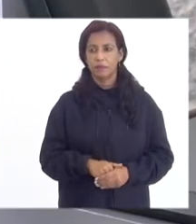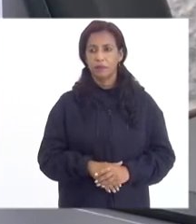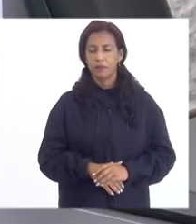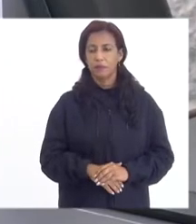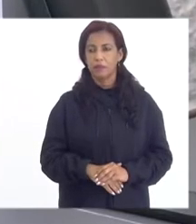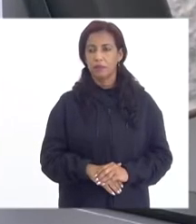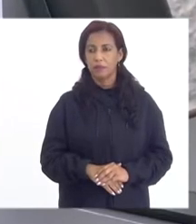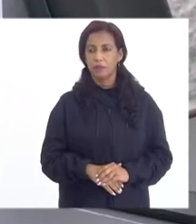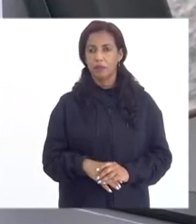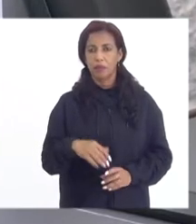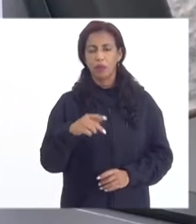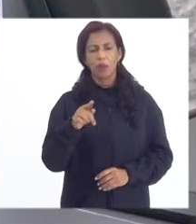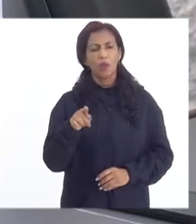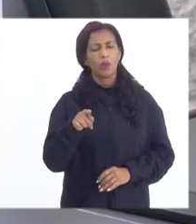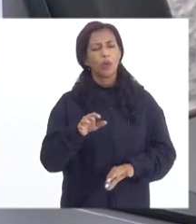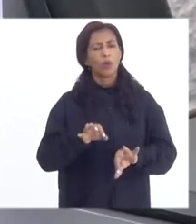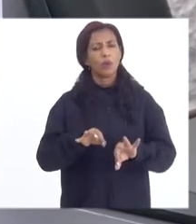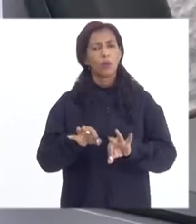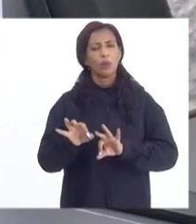O projeto a ser